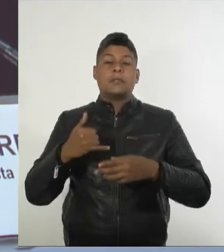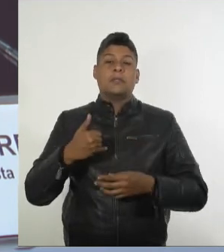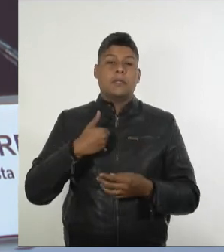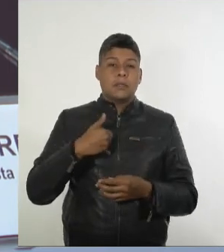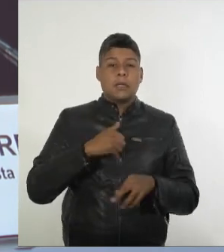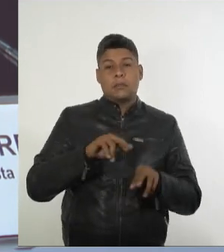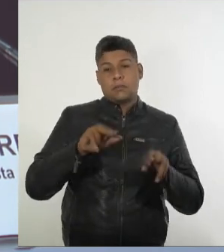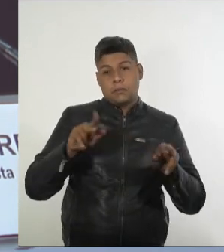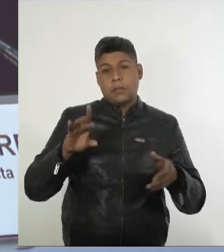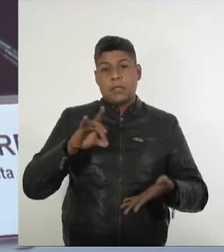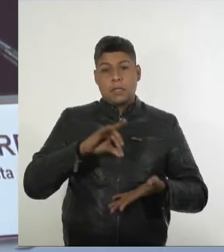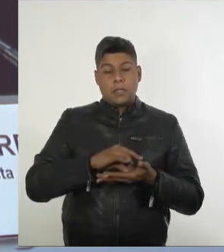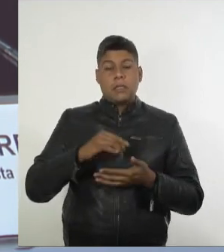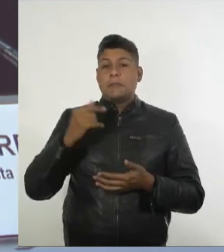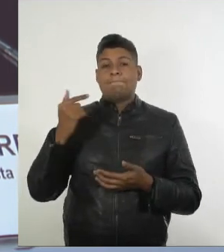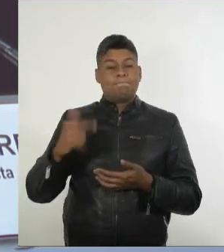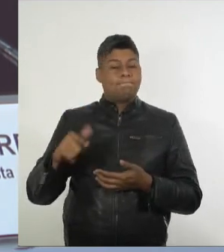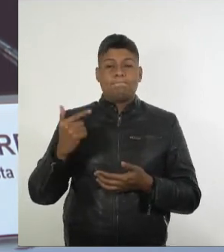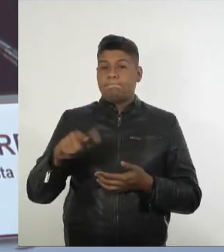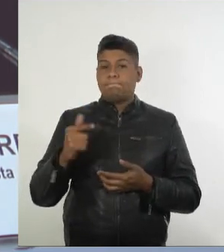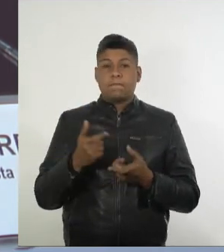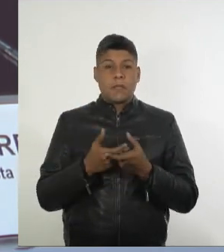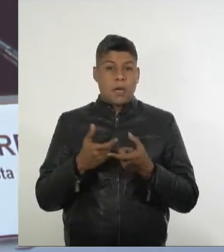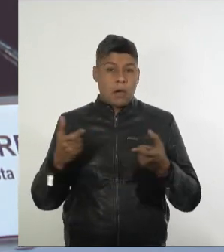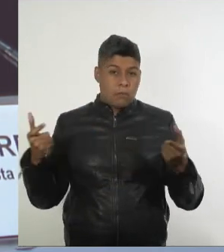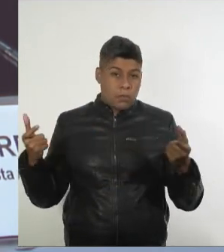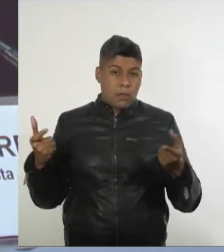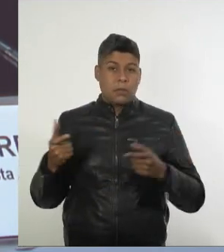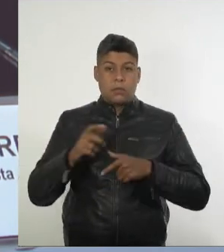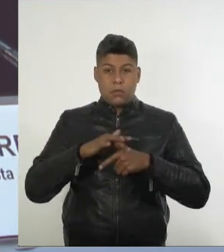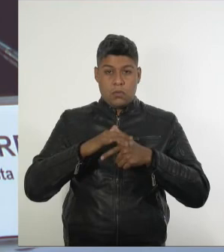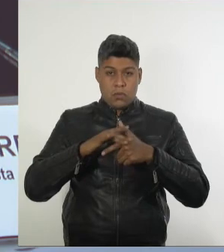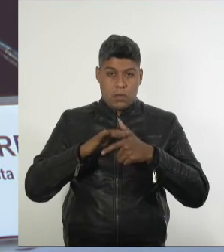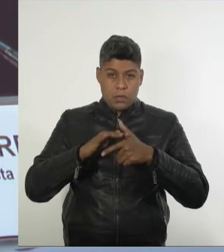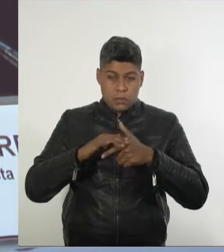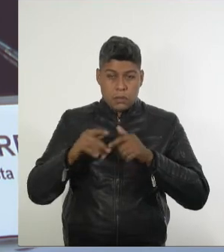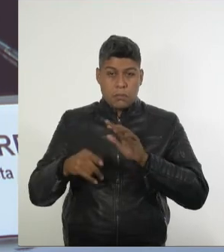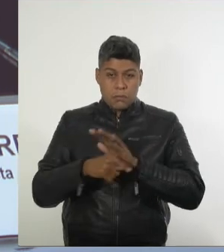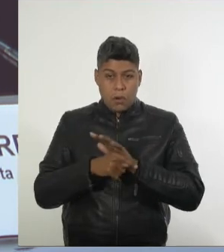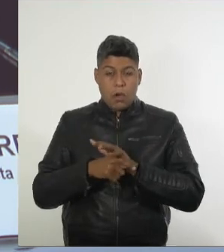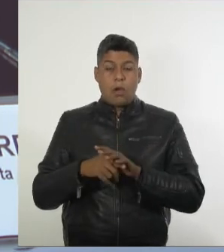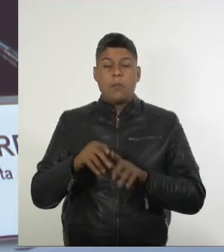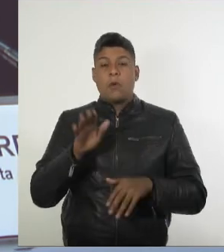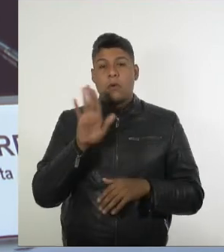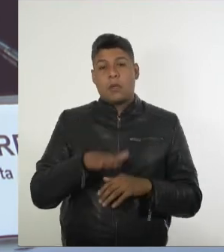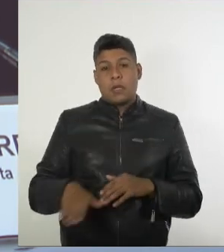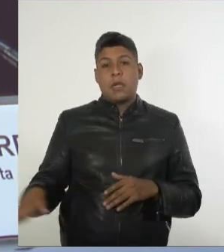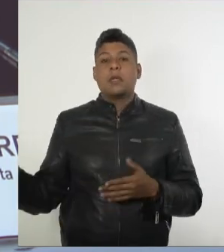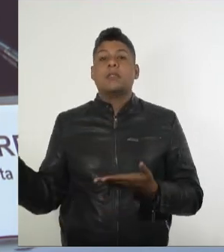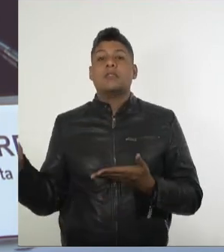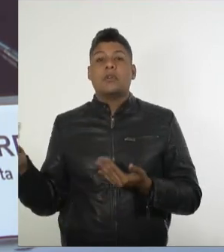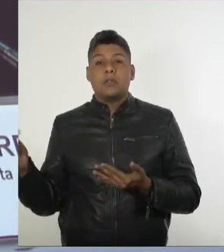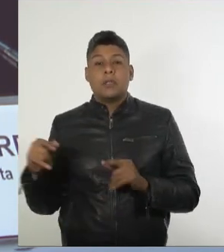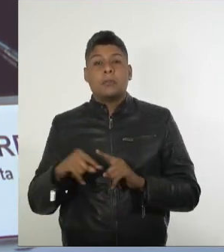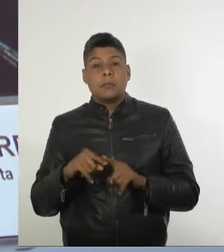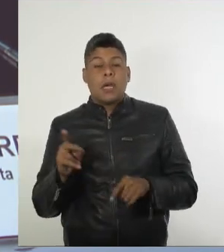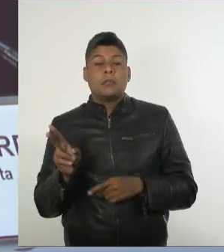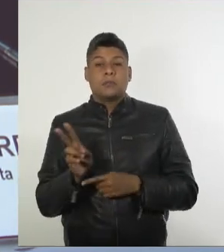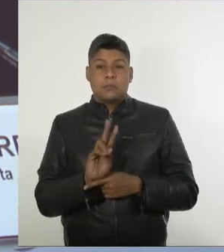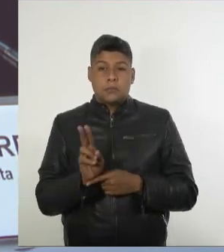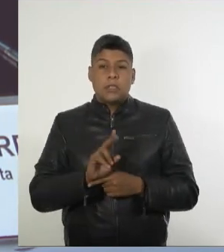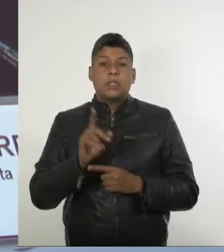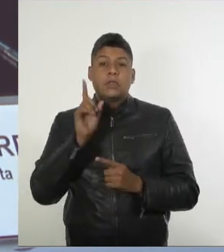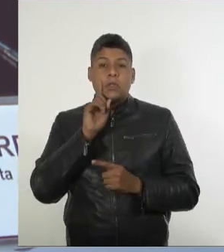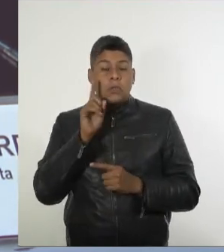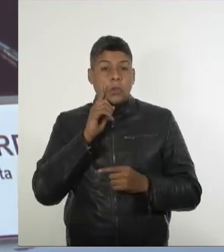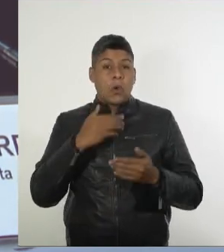etárias. Realmente não há sinais de aumento da doença da Covid nas crianças e adolescentes, mas a gente monitora isso